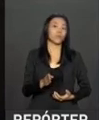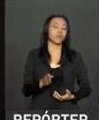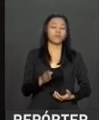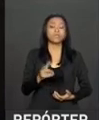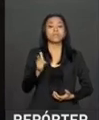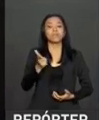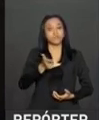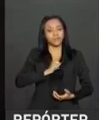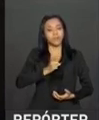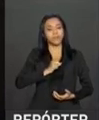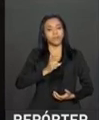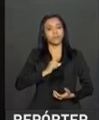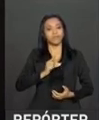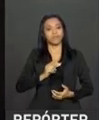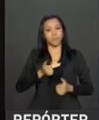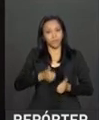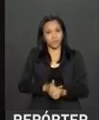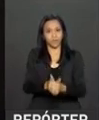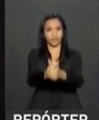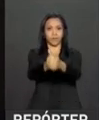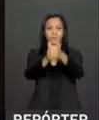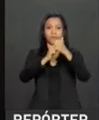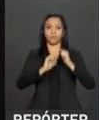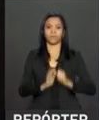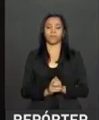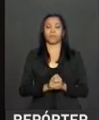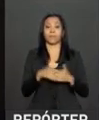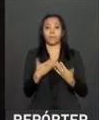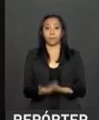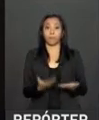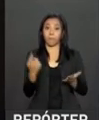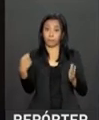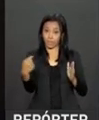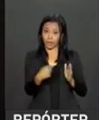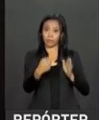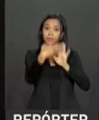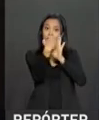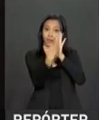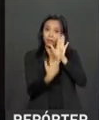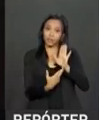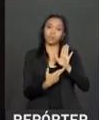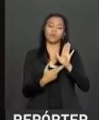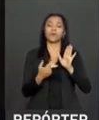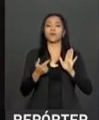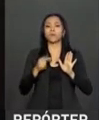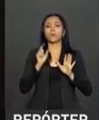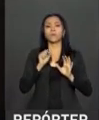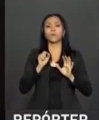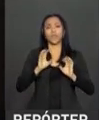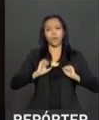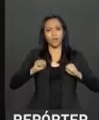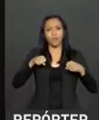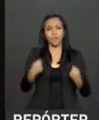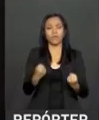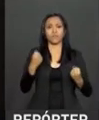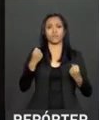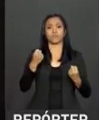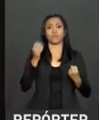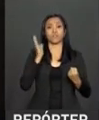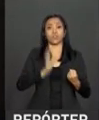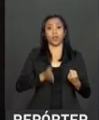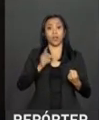na sua persecução. O relatório também reforça um diagnóstico que nós já temos